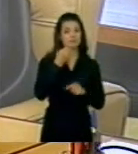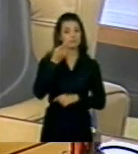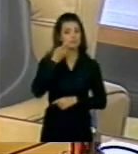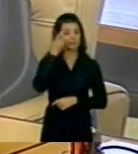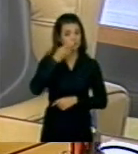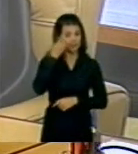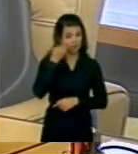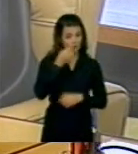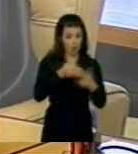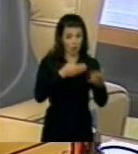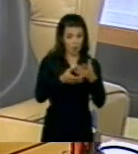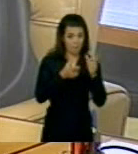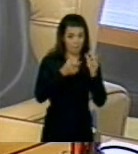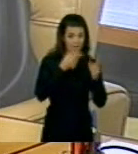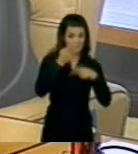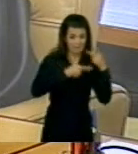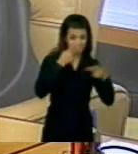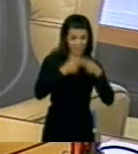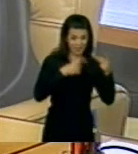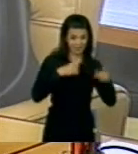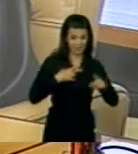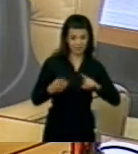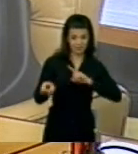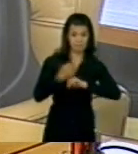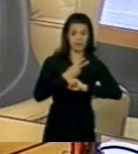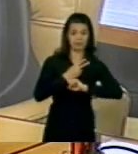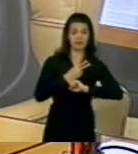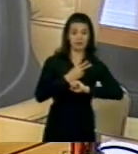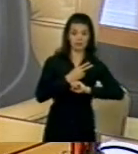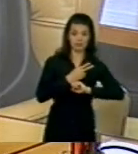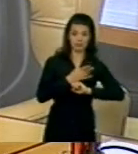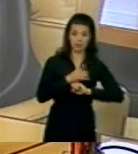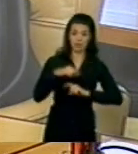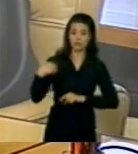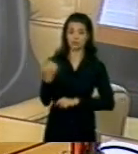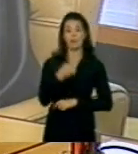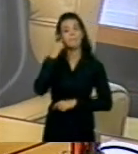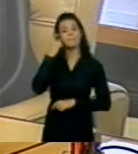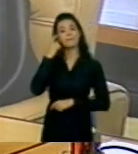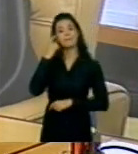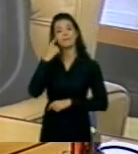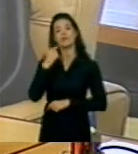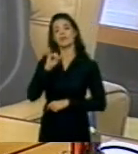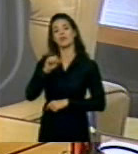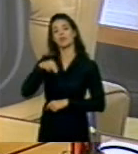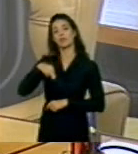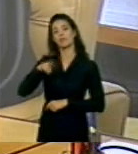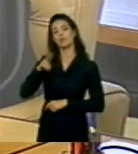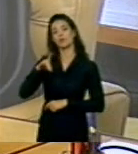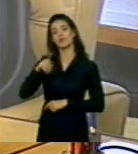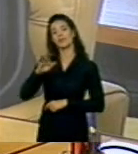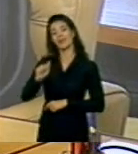pela imunidade material, o Supremo reconhece a imunidade material apenas quando as palavras